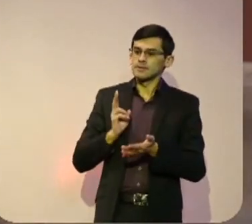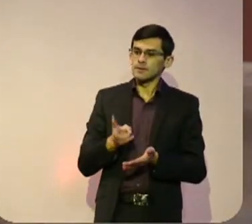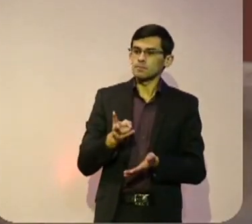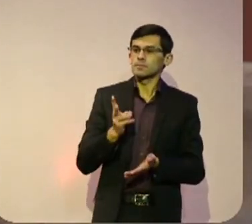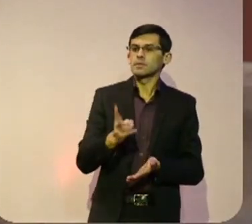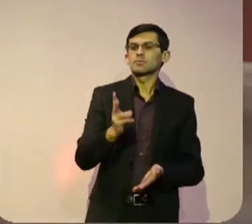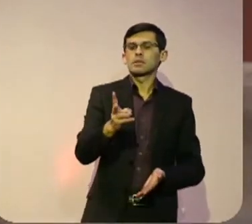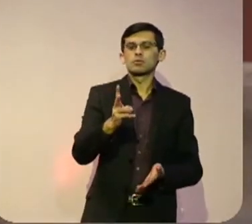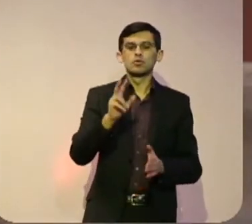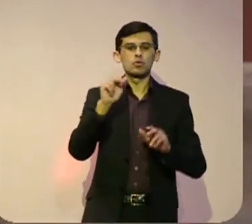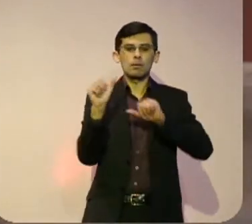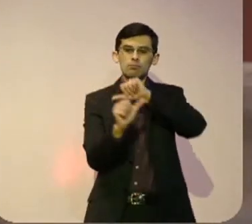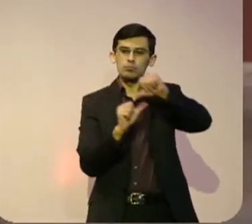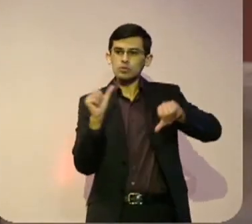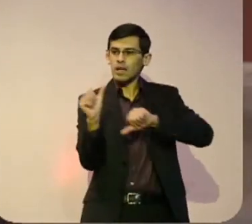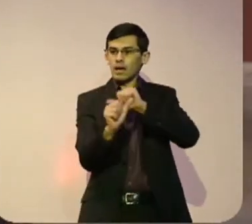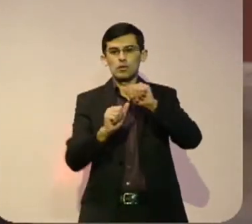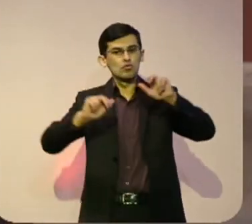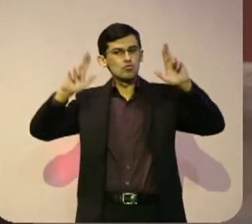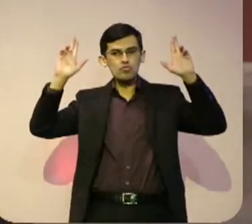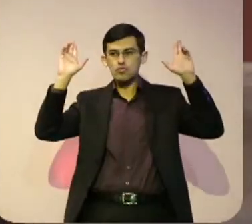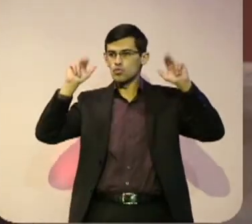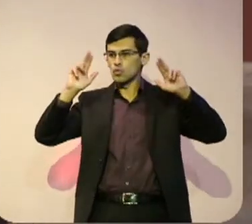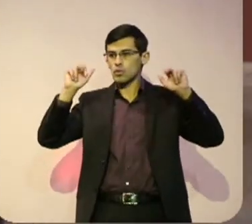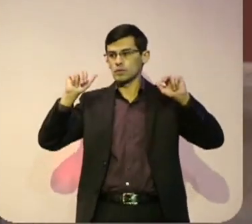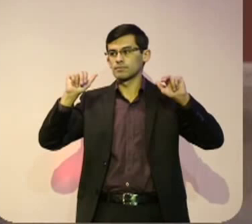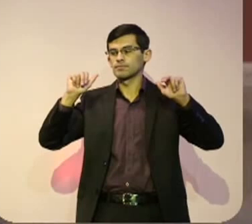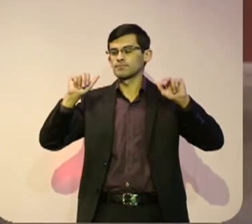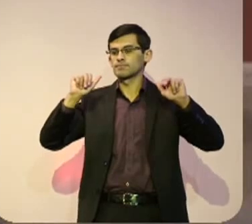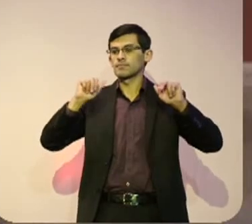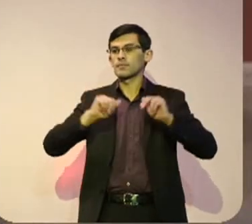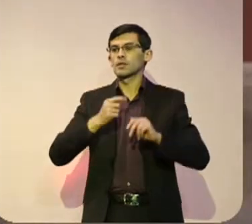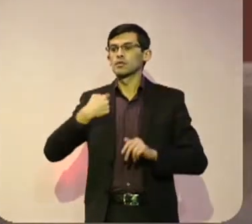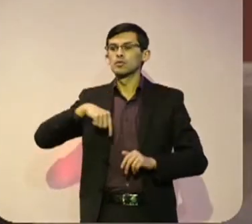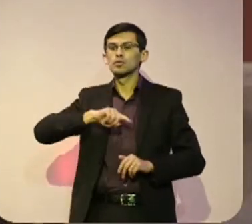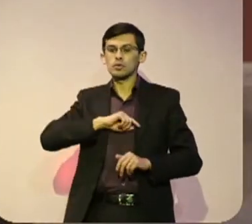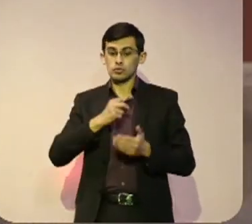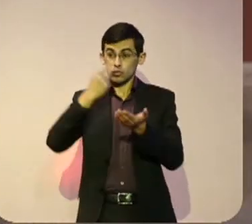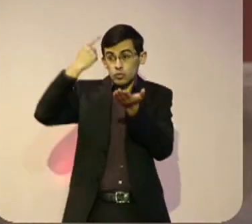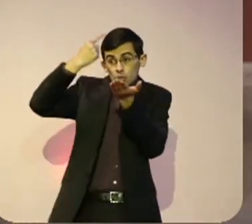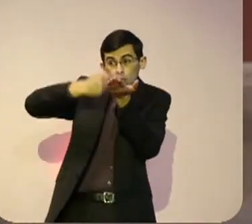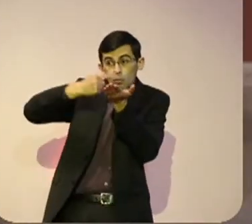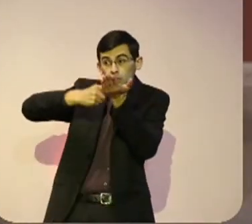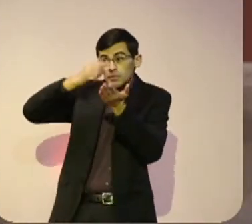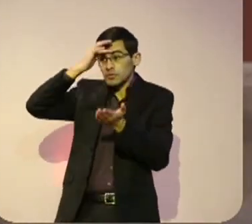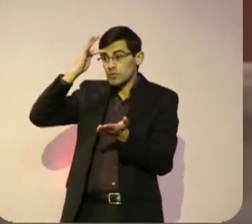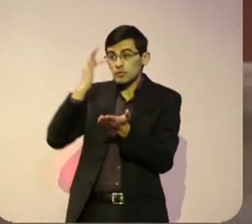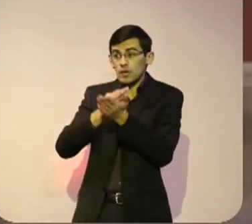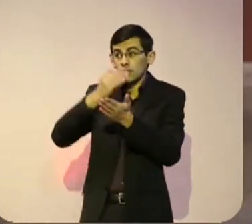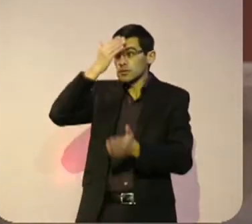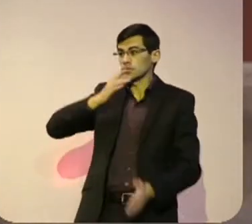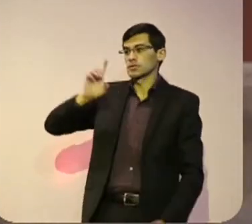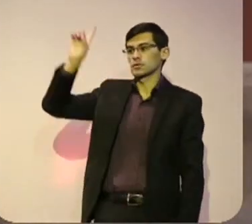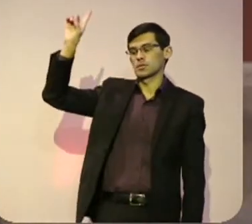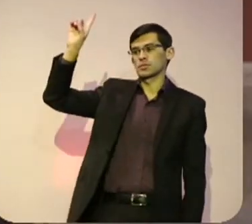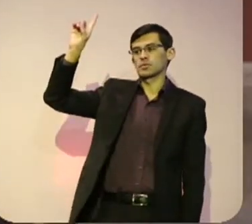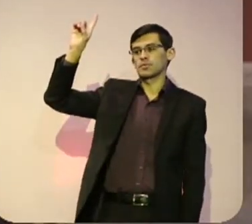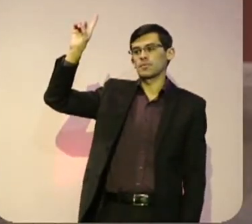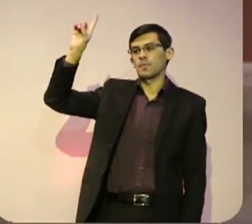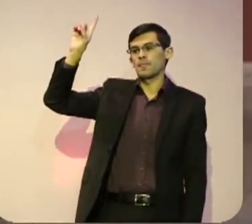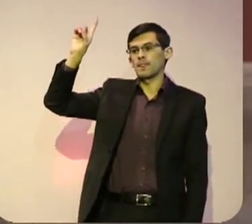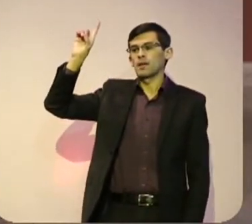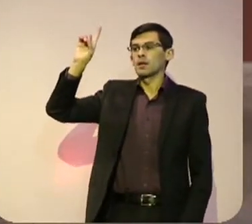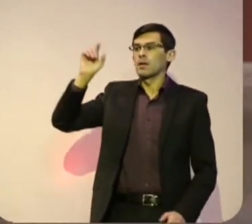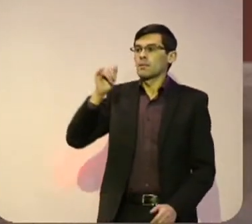constância, não mudar nos nossos compromissos de fé diante de Deus.